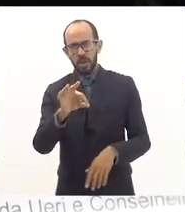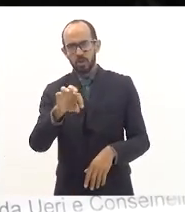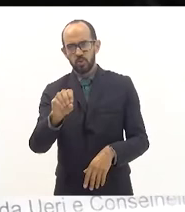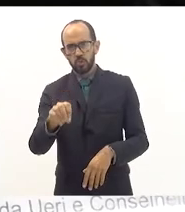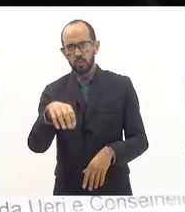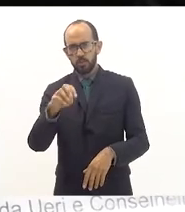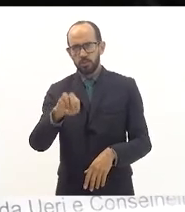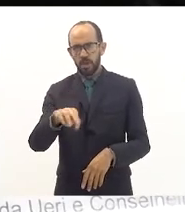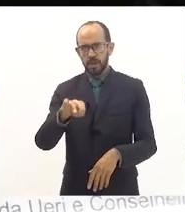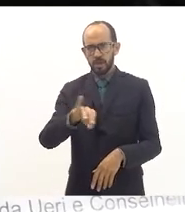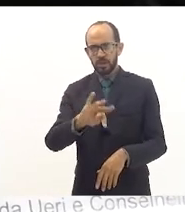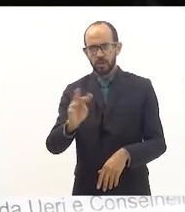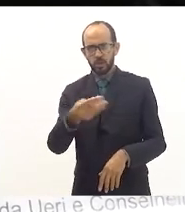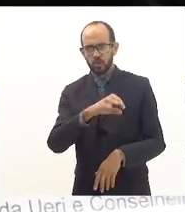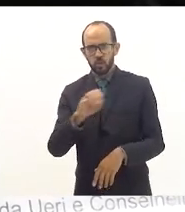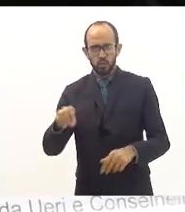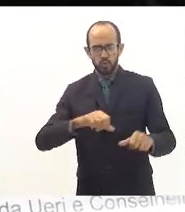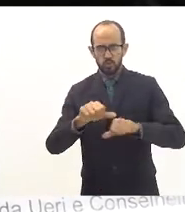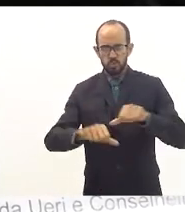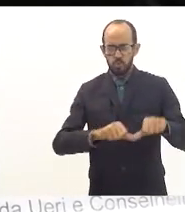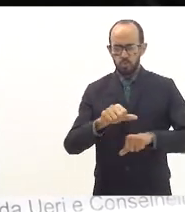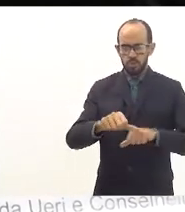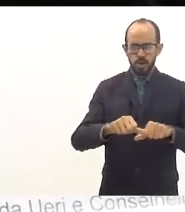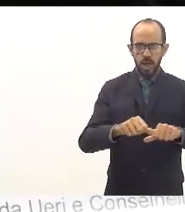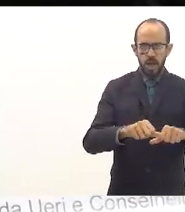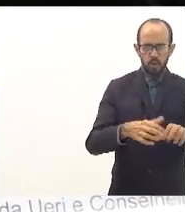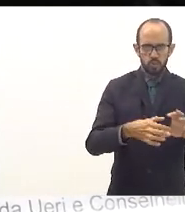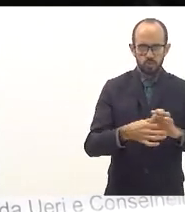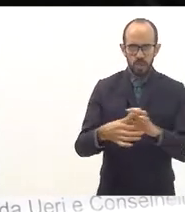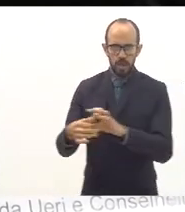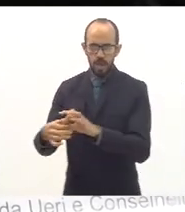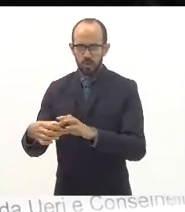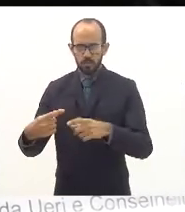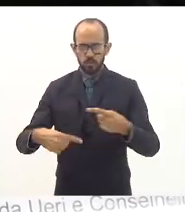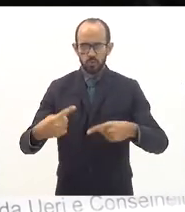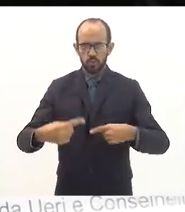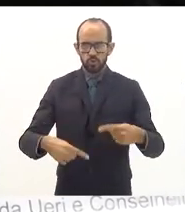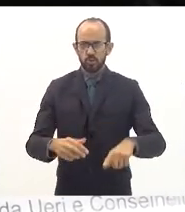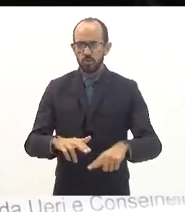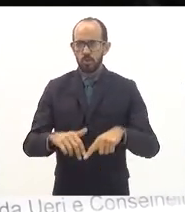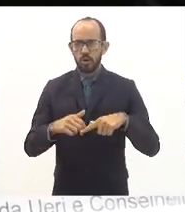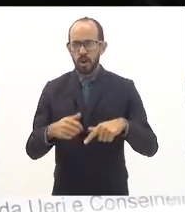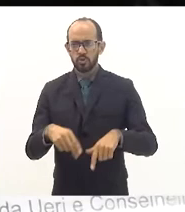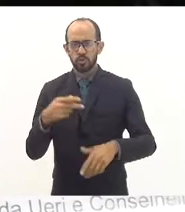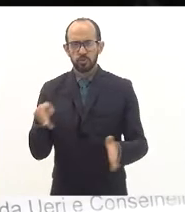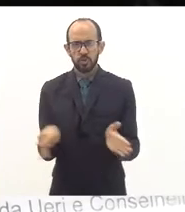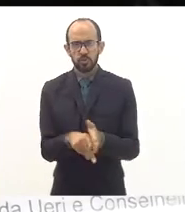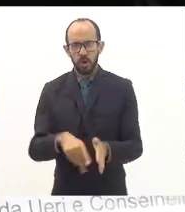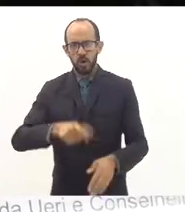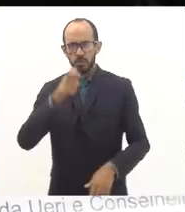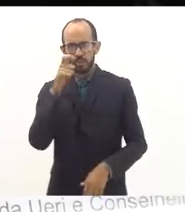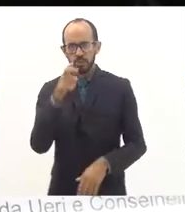de manipular os fatos políticos em prol de seus próprios interesses